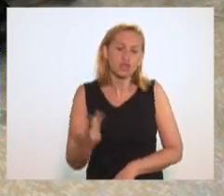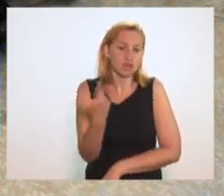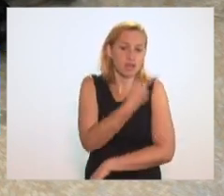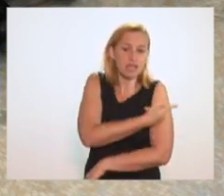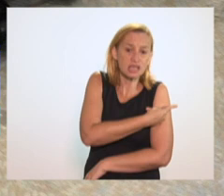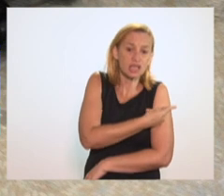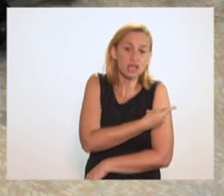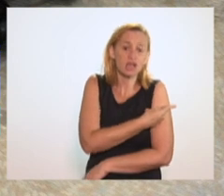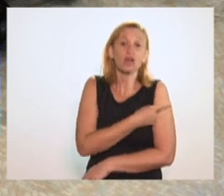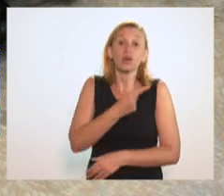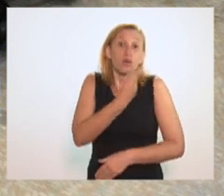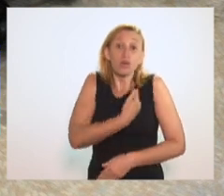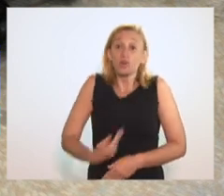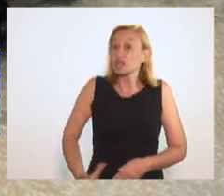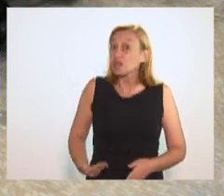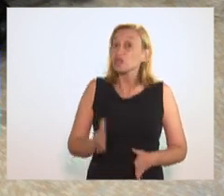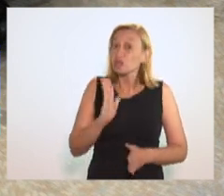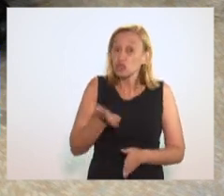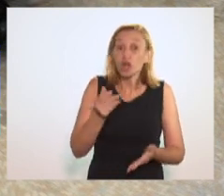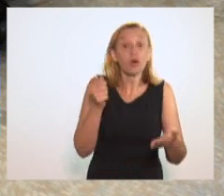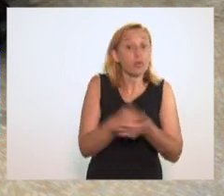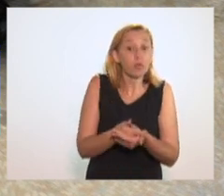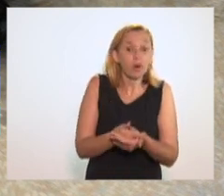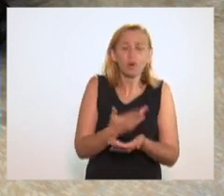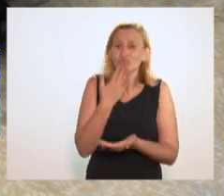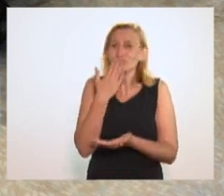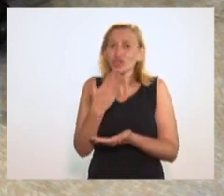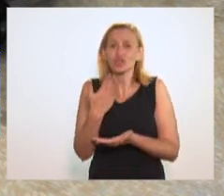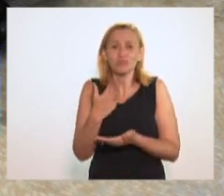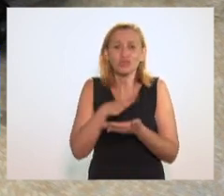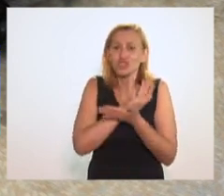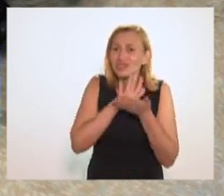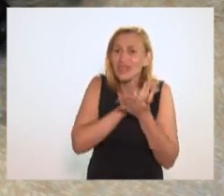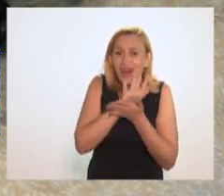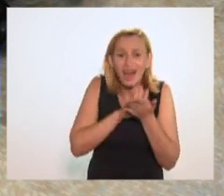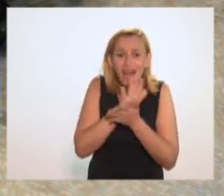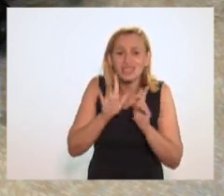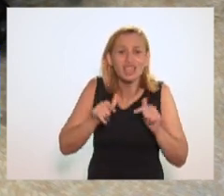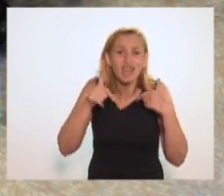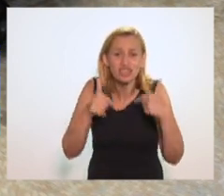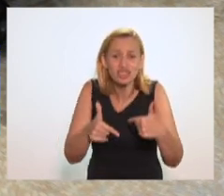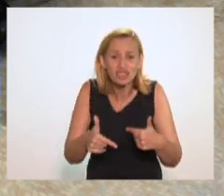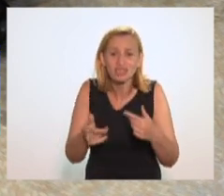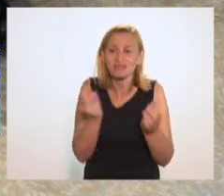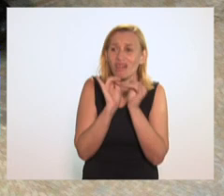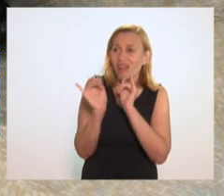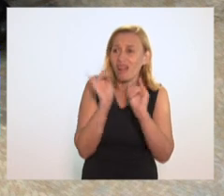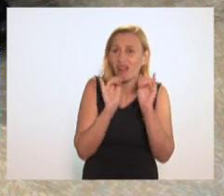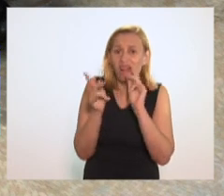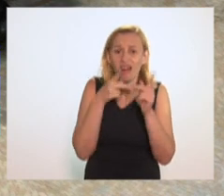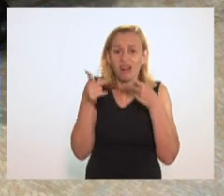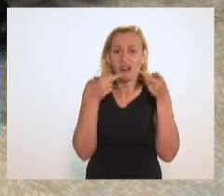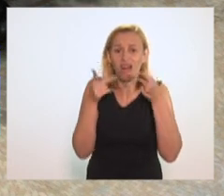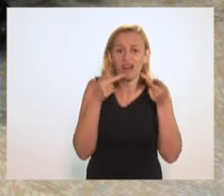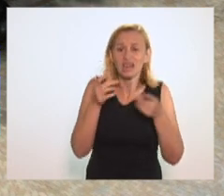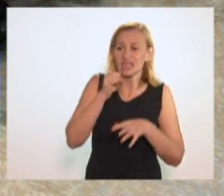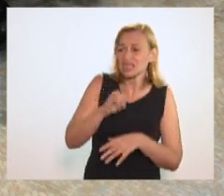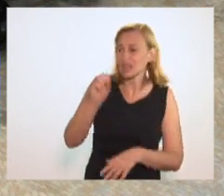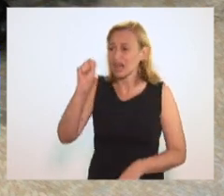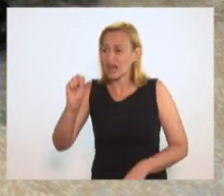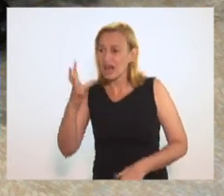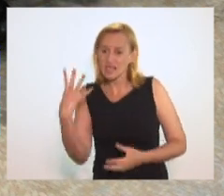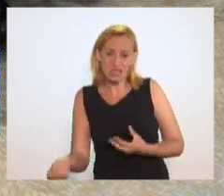governador sem nenhum tipo de politização, sem nenhum tipo de lado, se é a favor ou